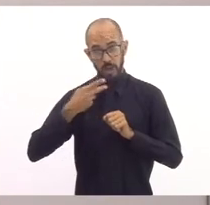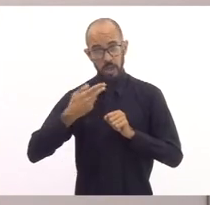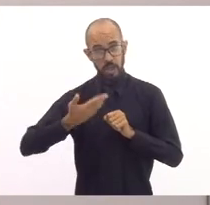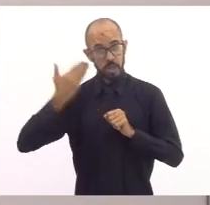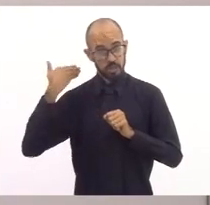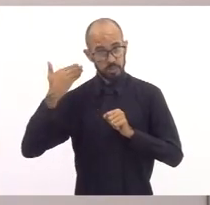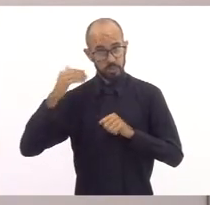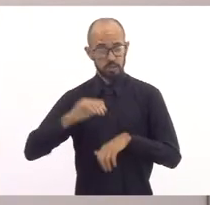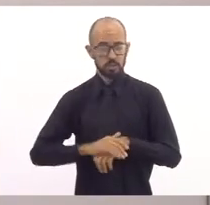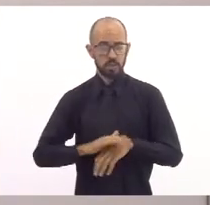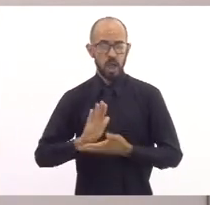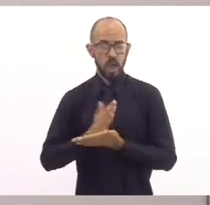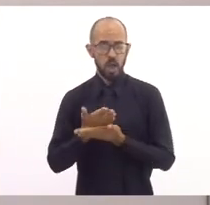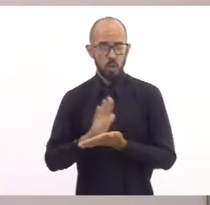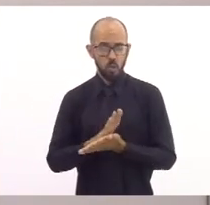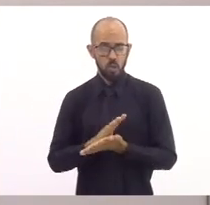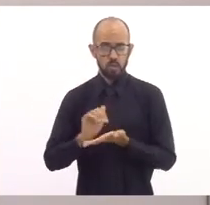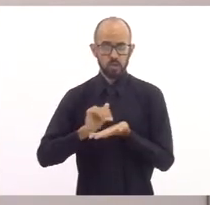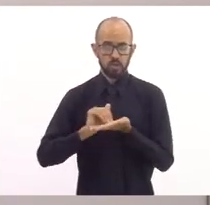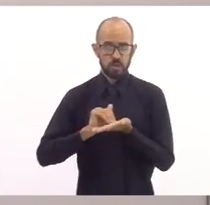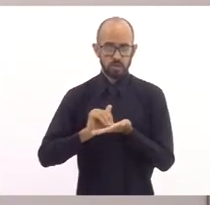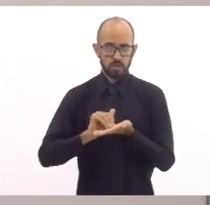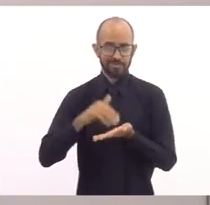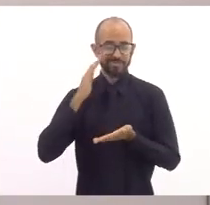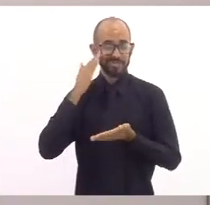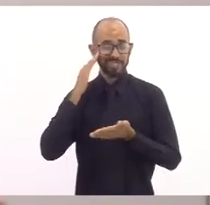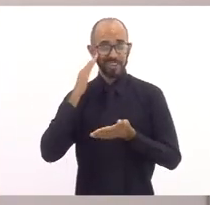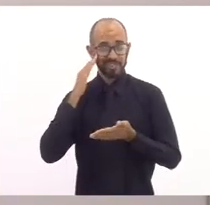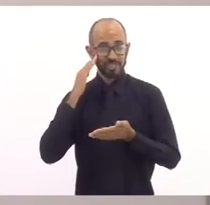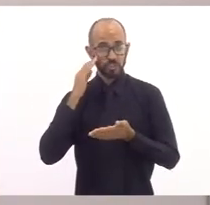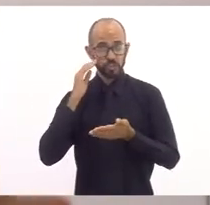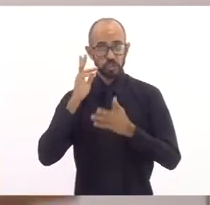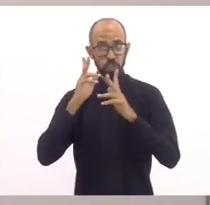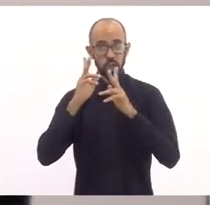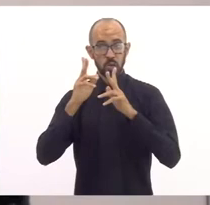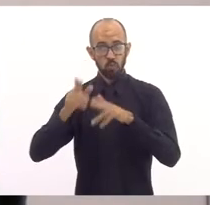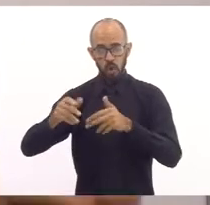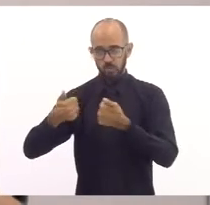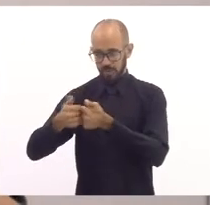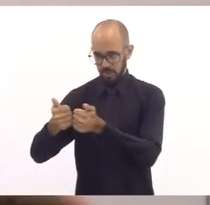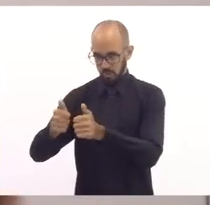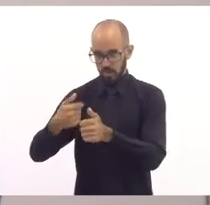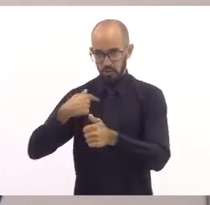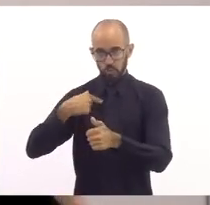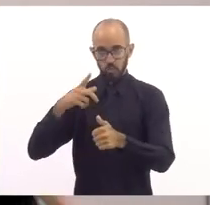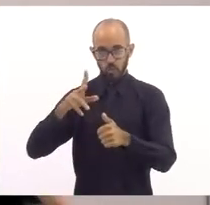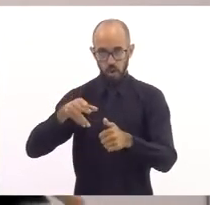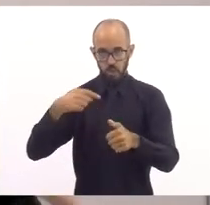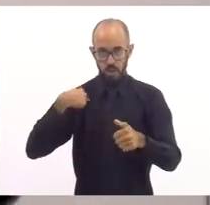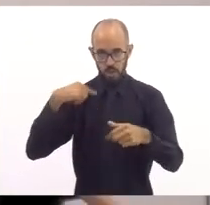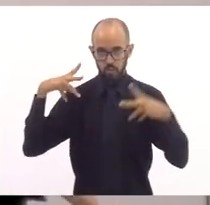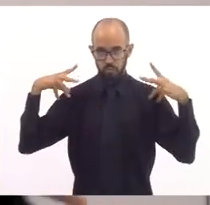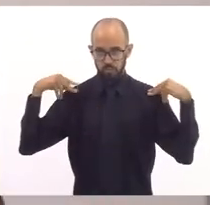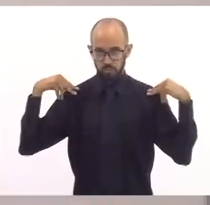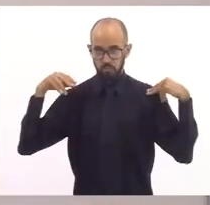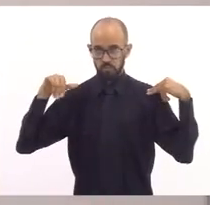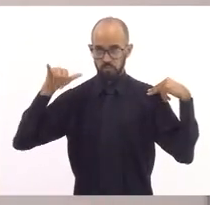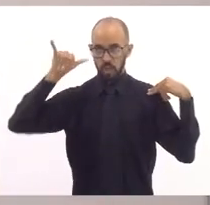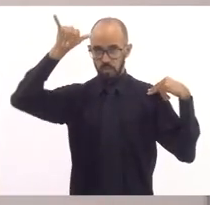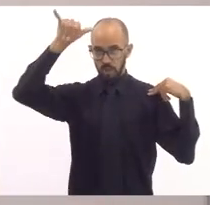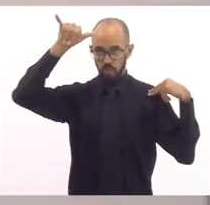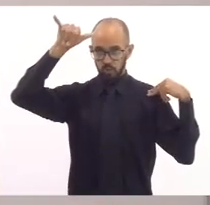secretários entendem tanto de transporte quanto eu de pilotar avião, ou seja, nada. Né?